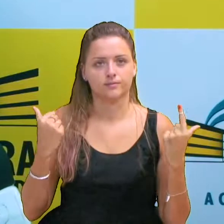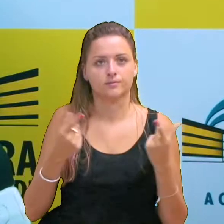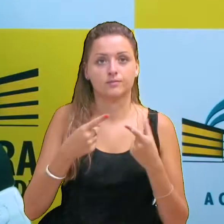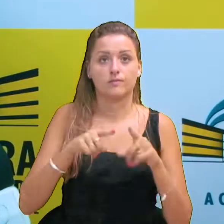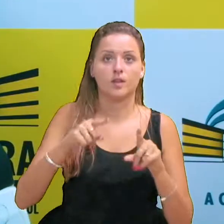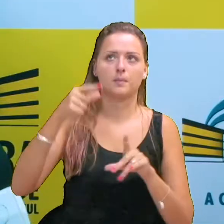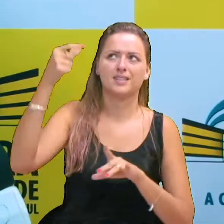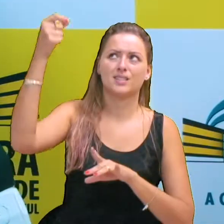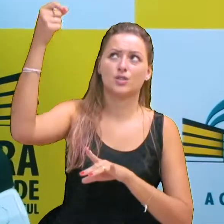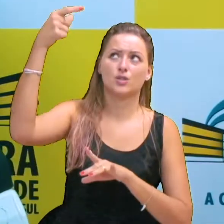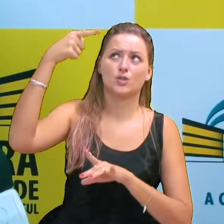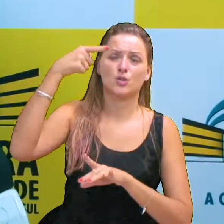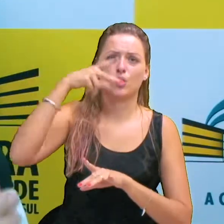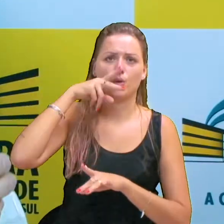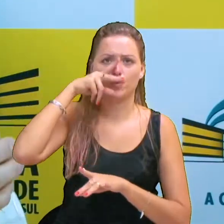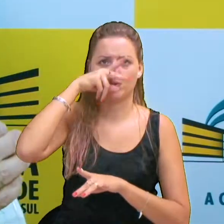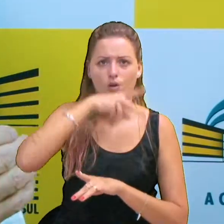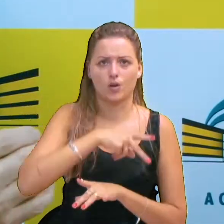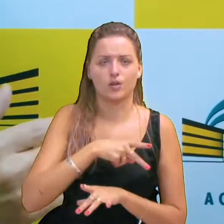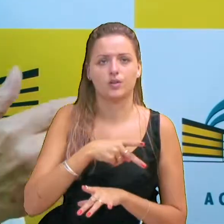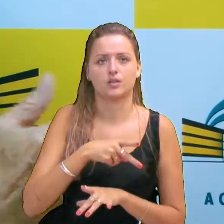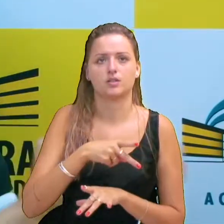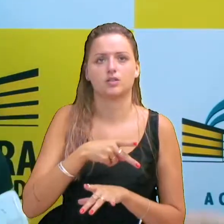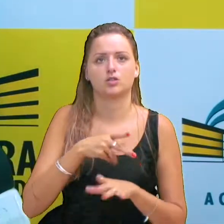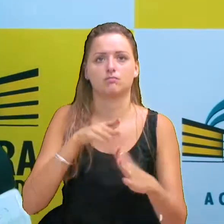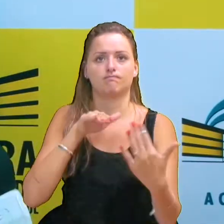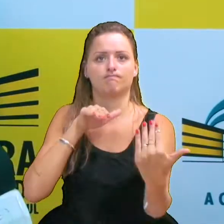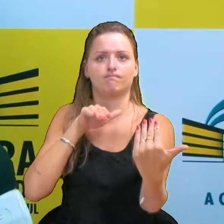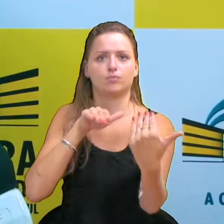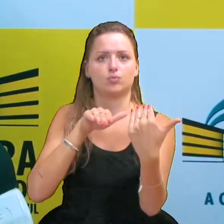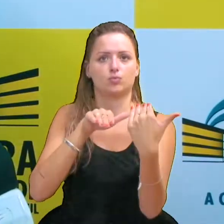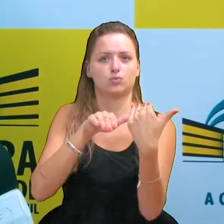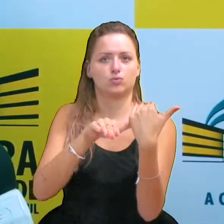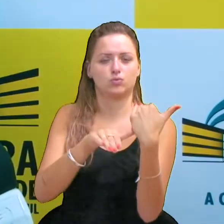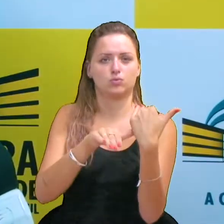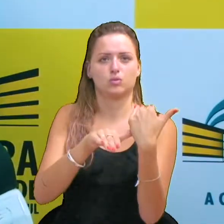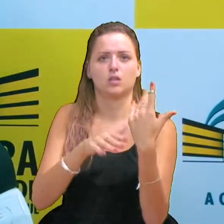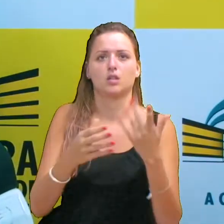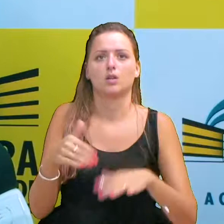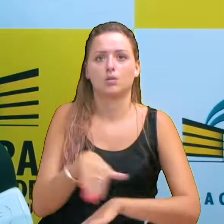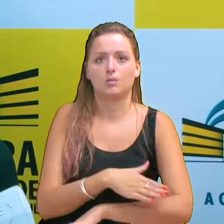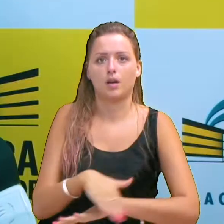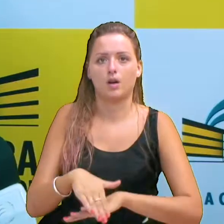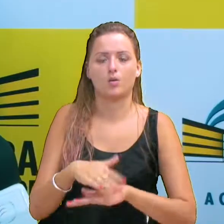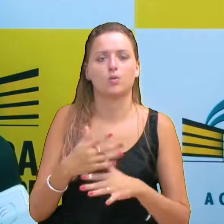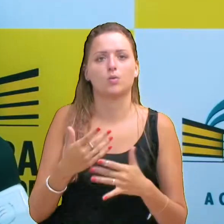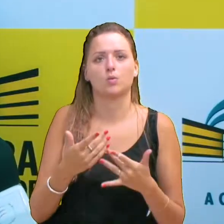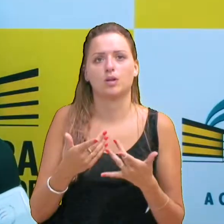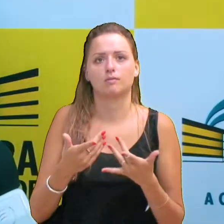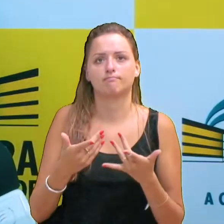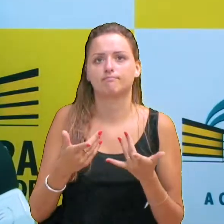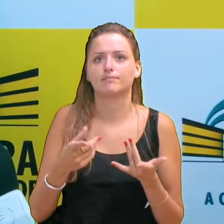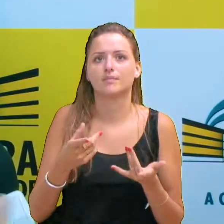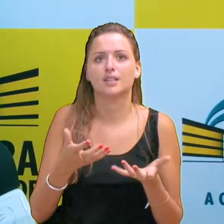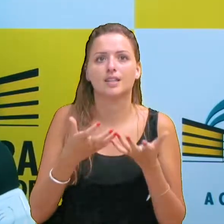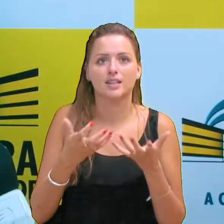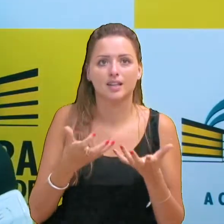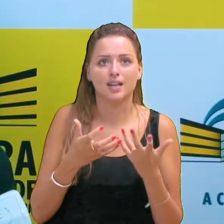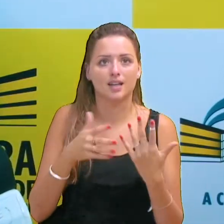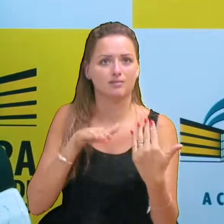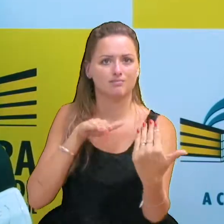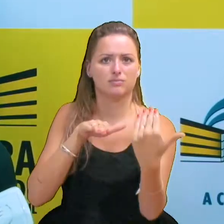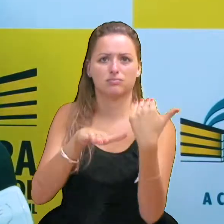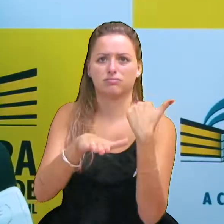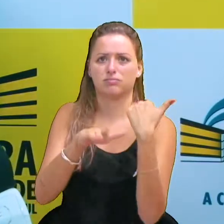sol escaldante, tu transitar como uma estrada do mar, uma freeway, aonde sequer há encontro